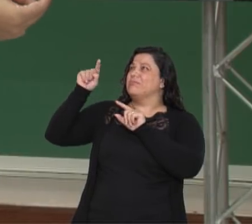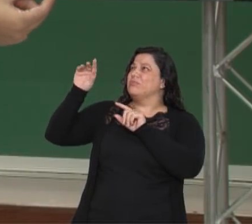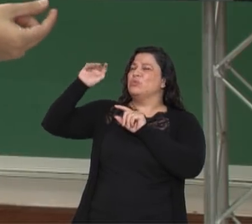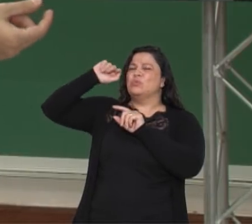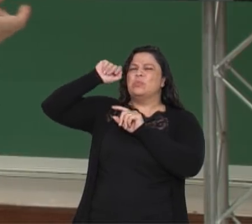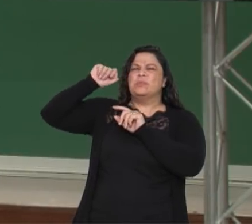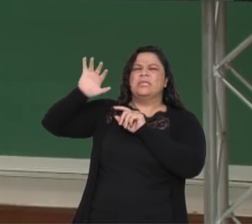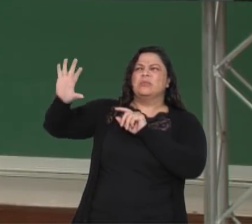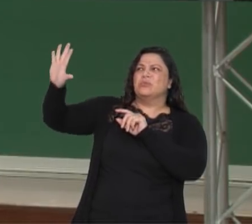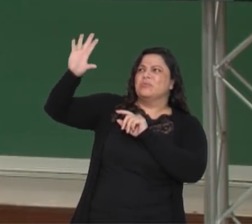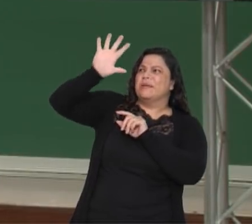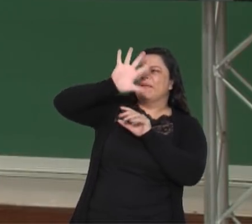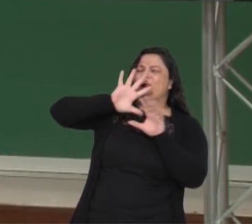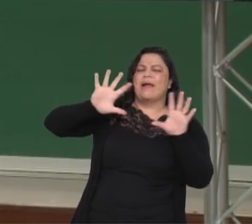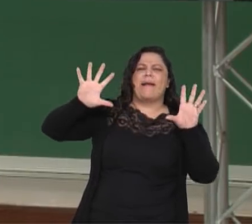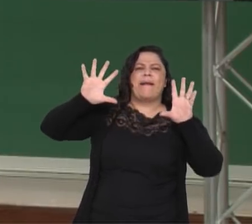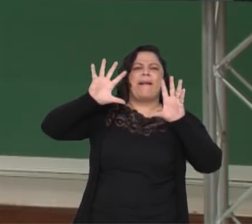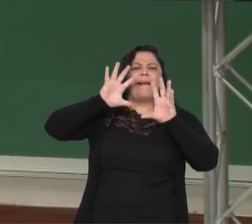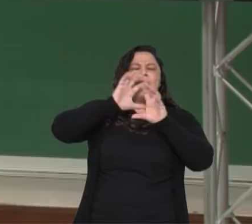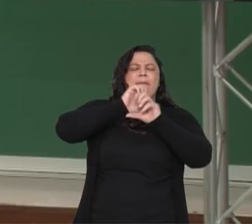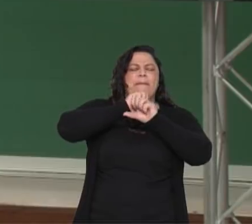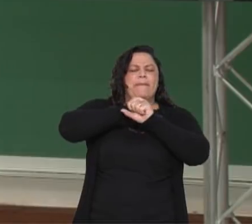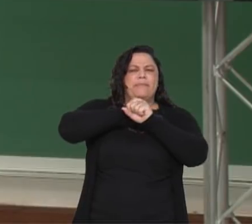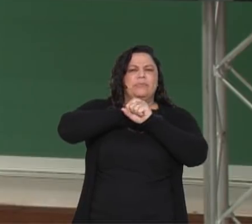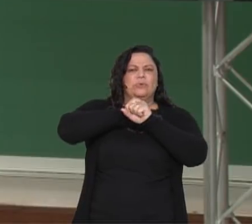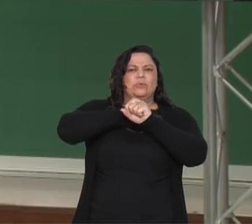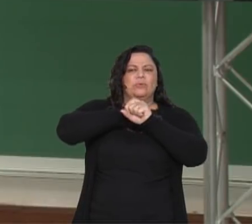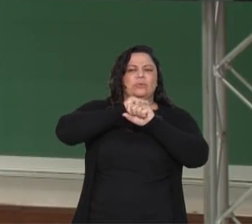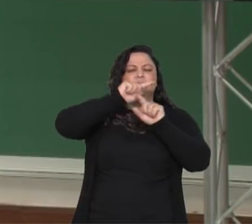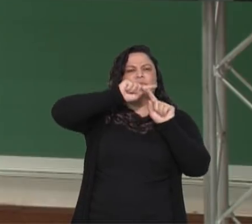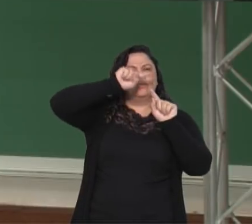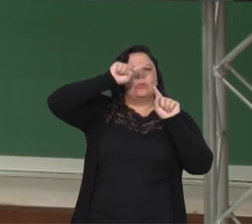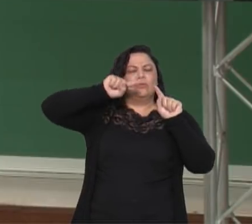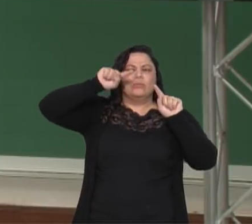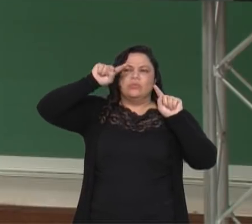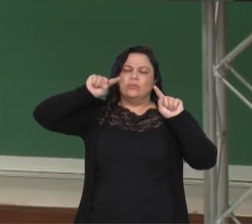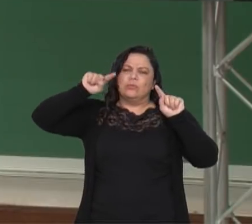uma luz pequenininha, você vai conseguir perceber.